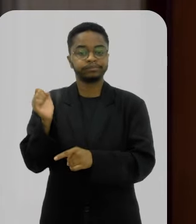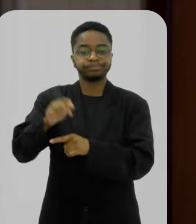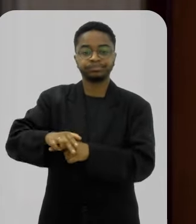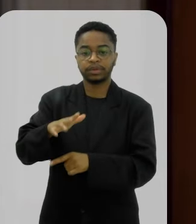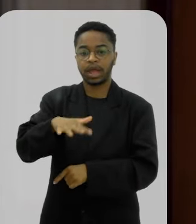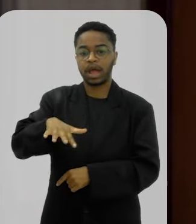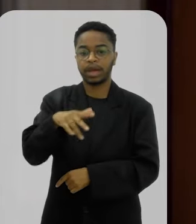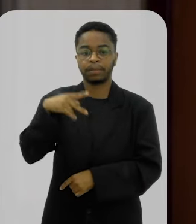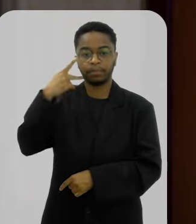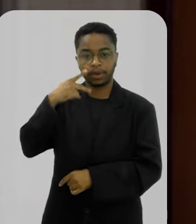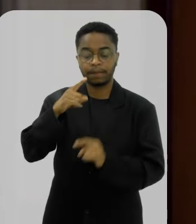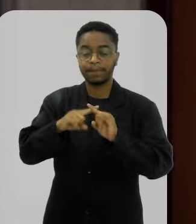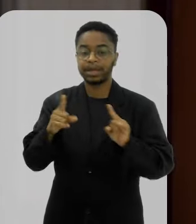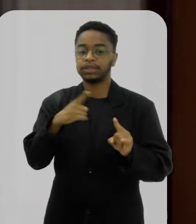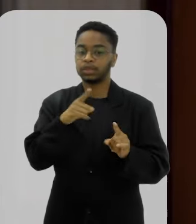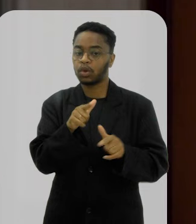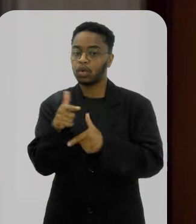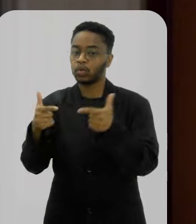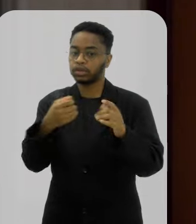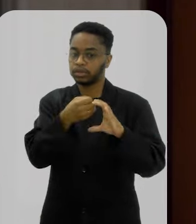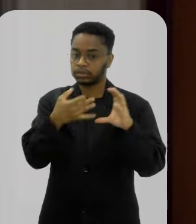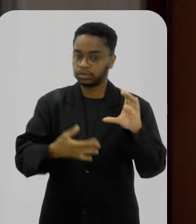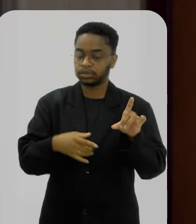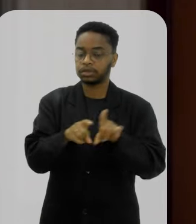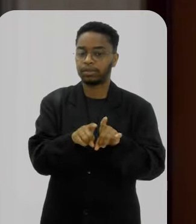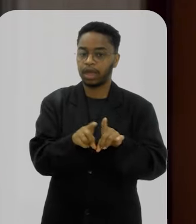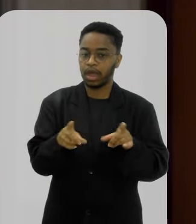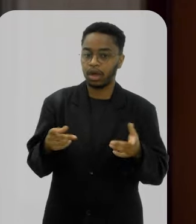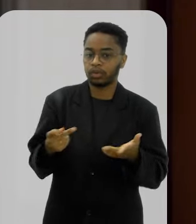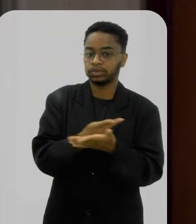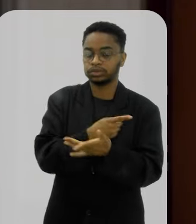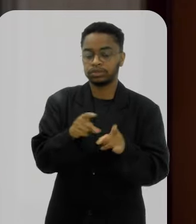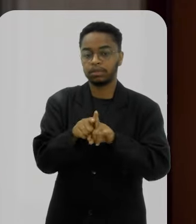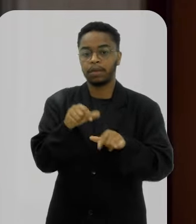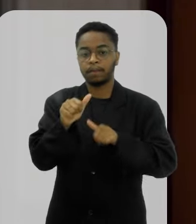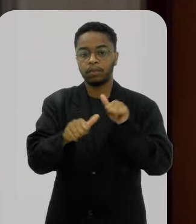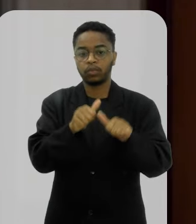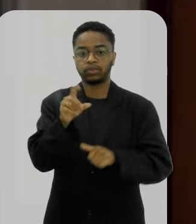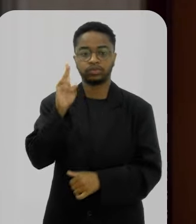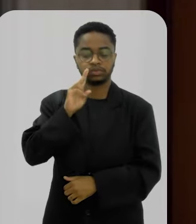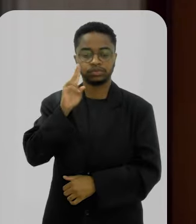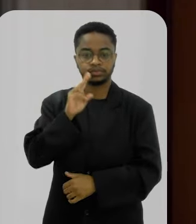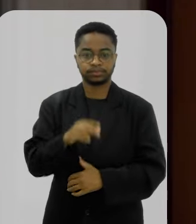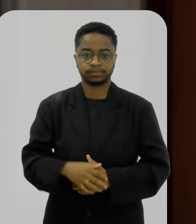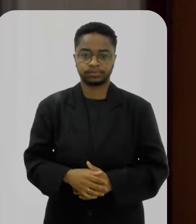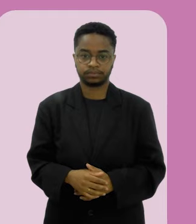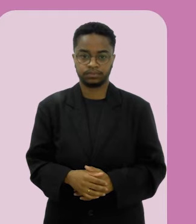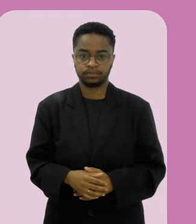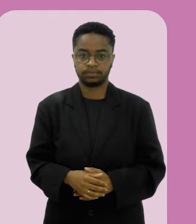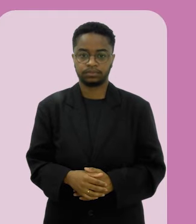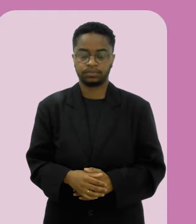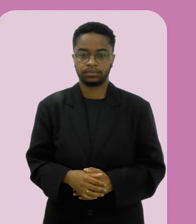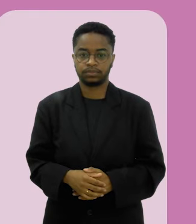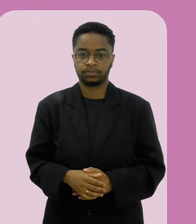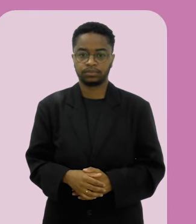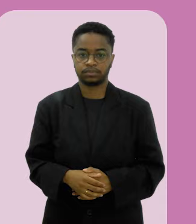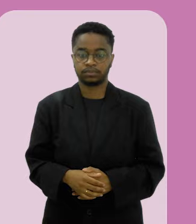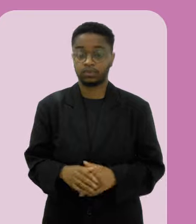determinados cargos políticos, mas que outras nuances também podem acontecer e que mudam a configuração histórica.